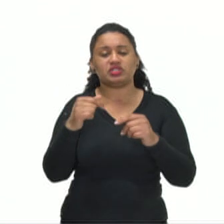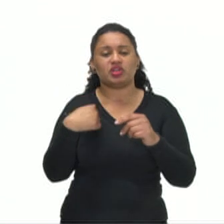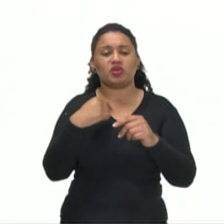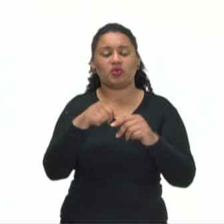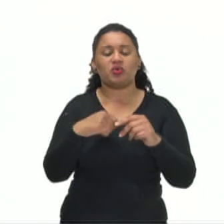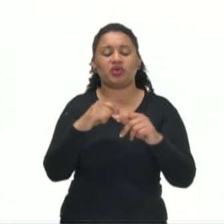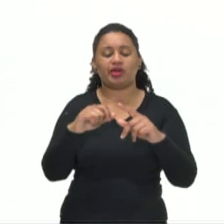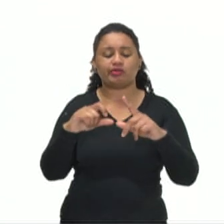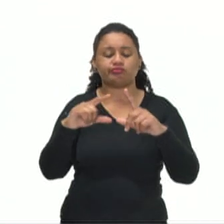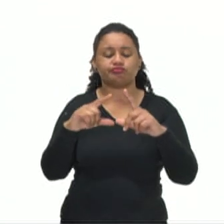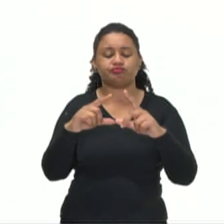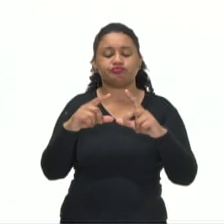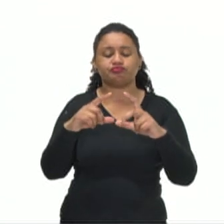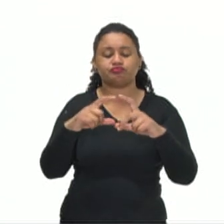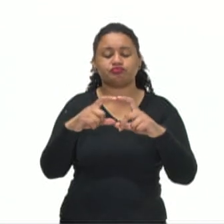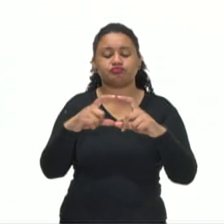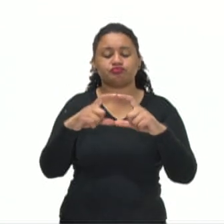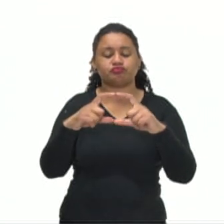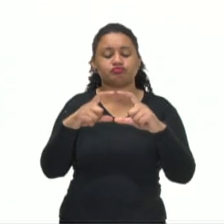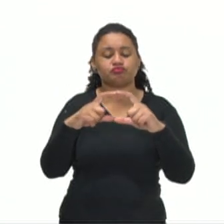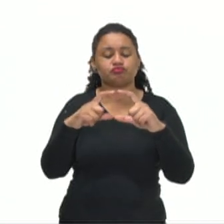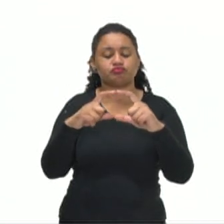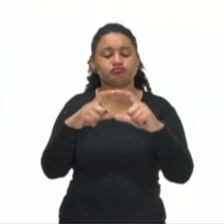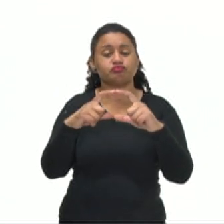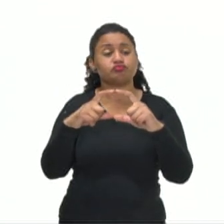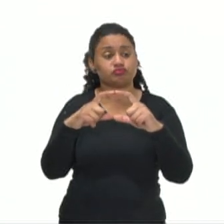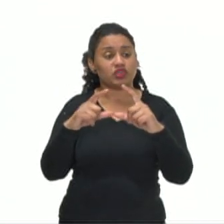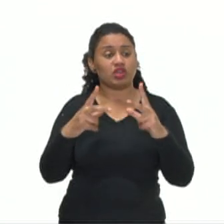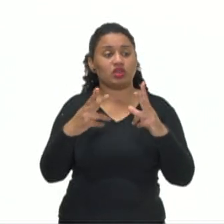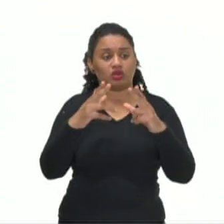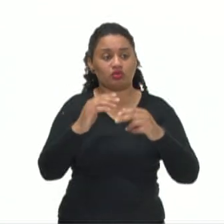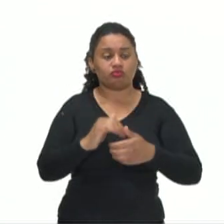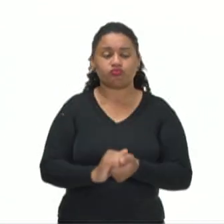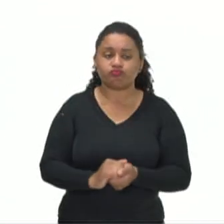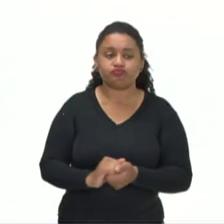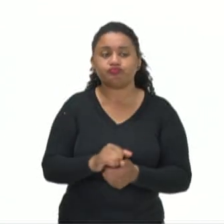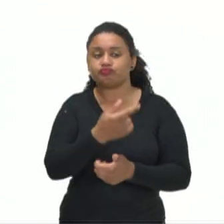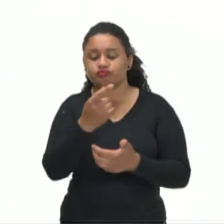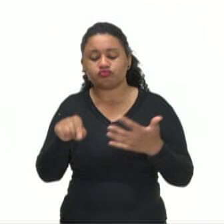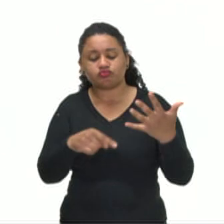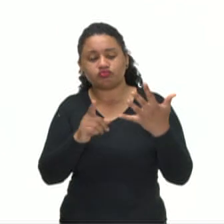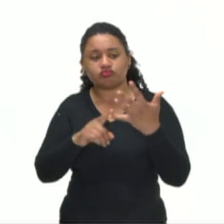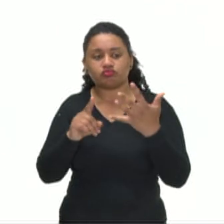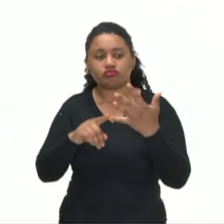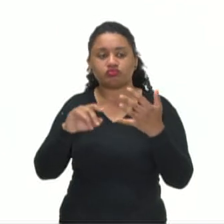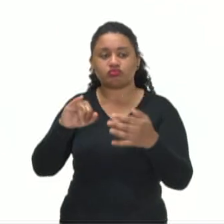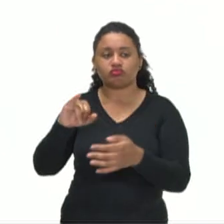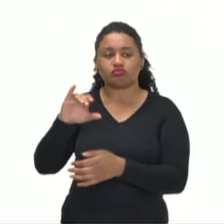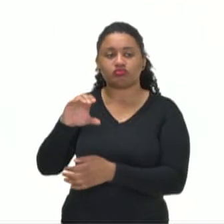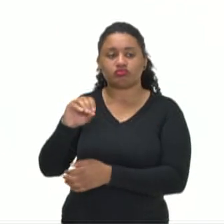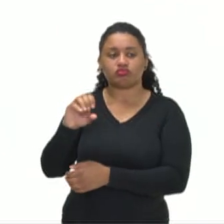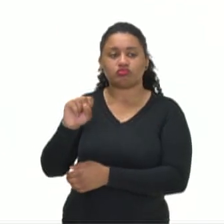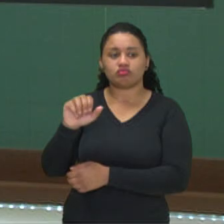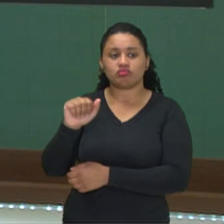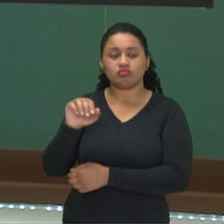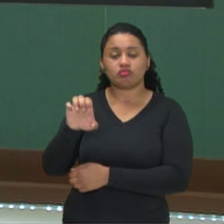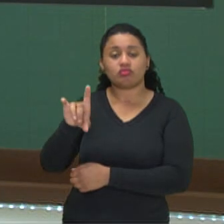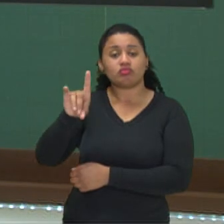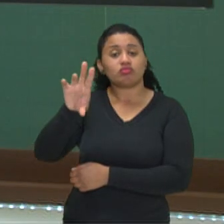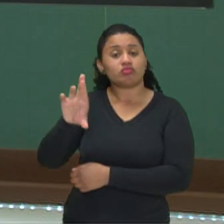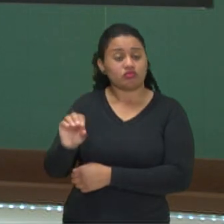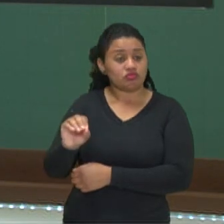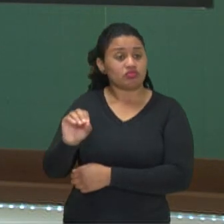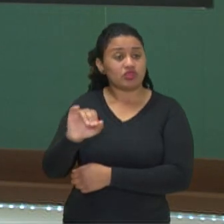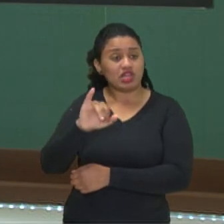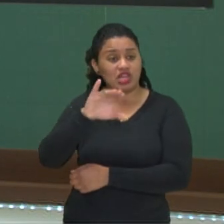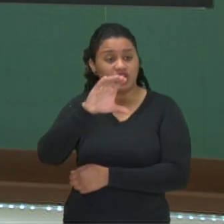pentágonos regulares, né? Todos os pentágonos do mesmo tamanho. E temos o icosaedro regular, onde